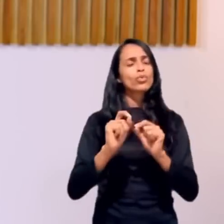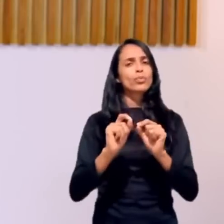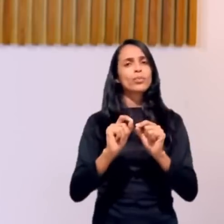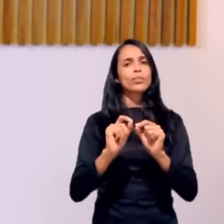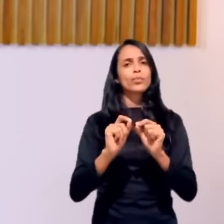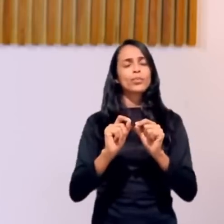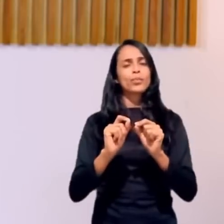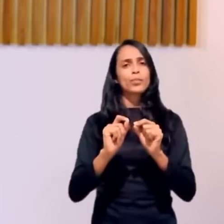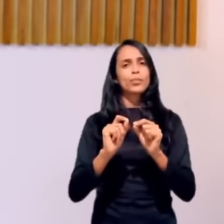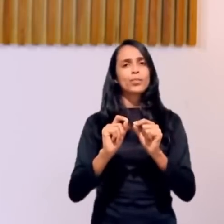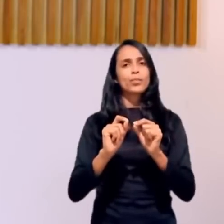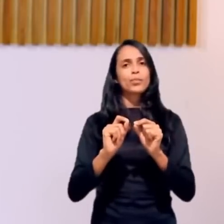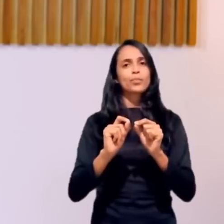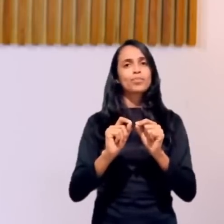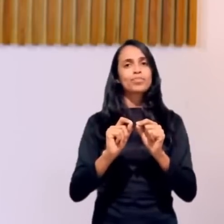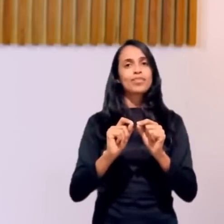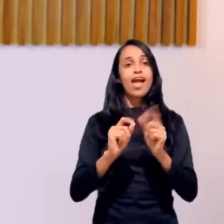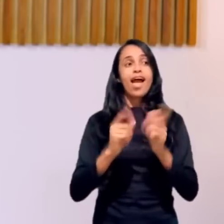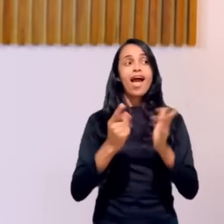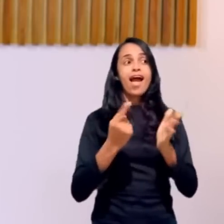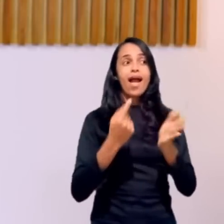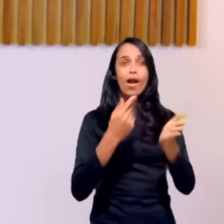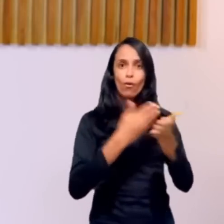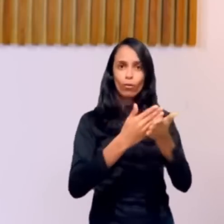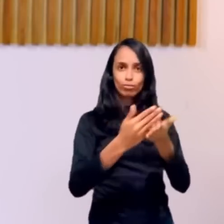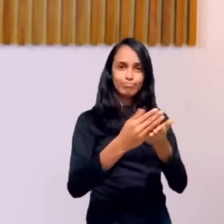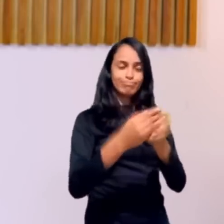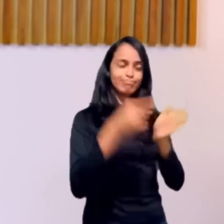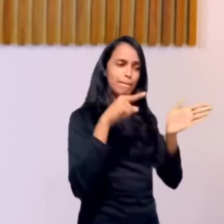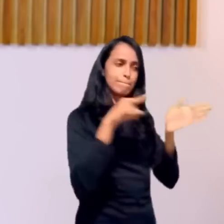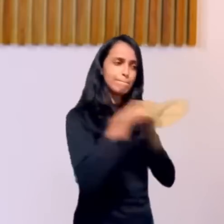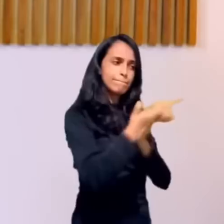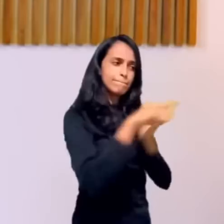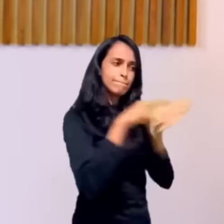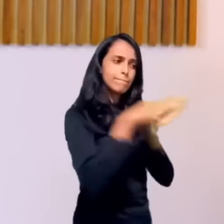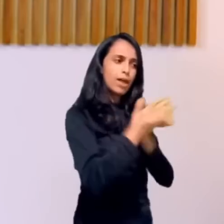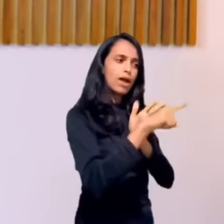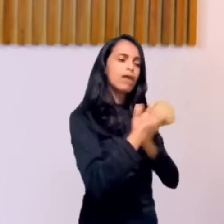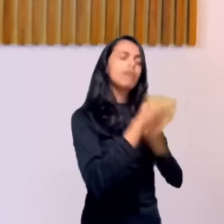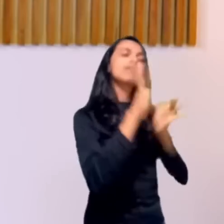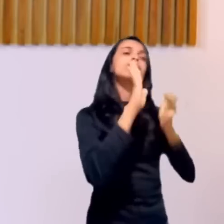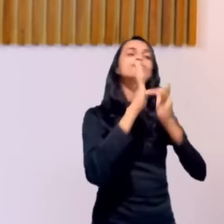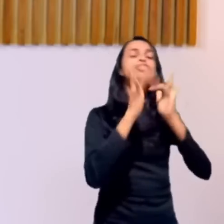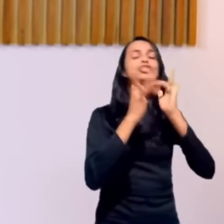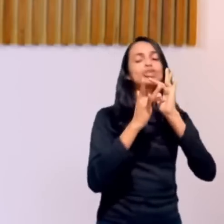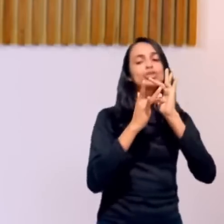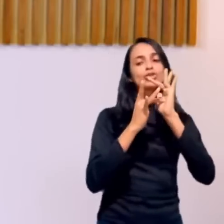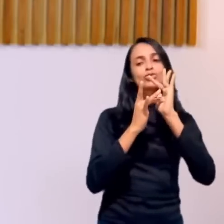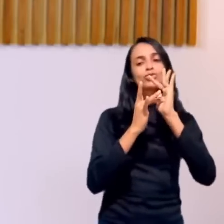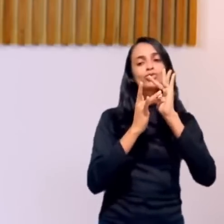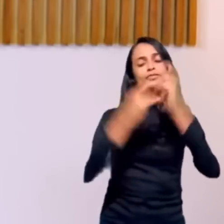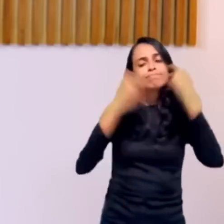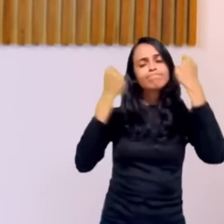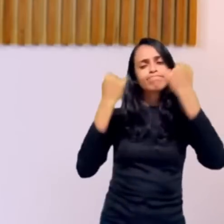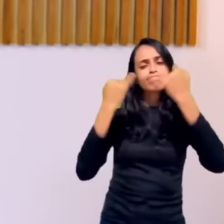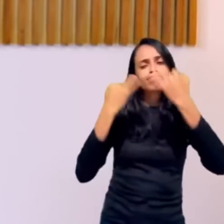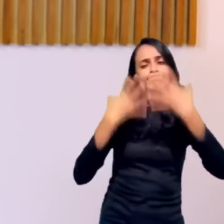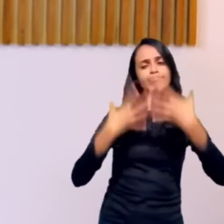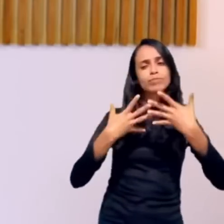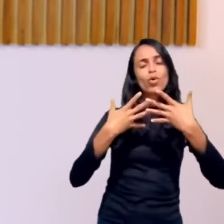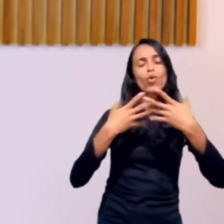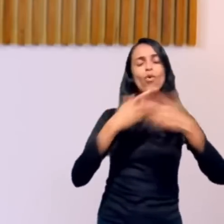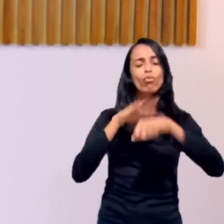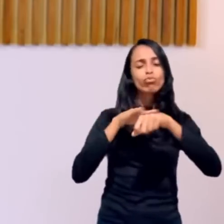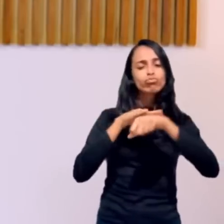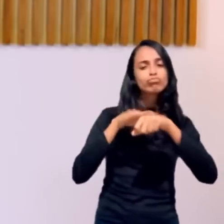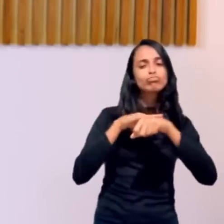por alguns questionamentos. E Jesus falou pessoalmente com Pedro. Jesus faz um